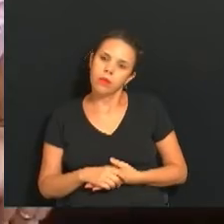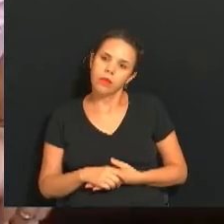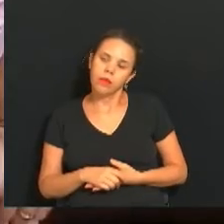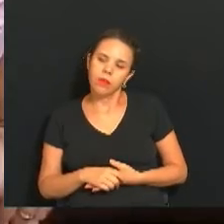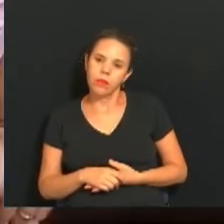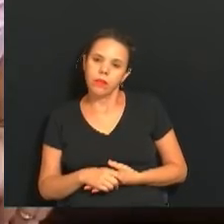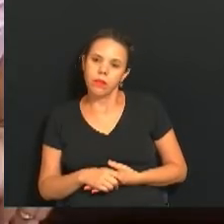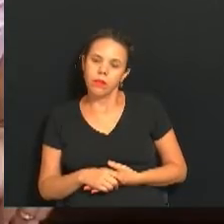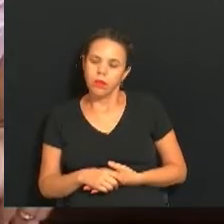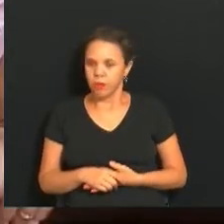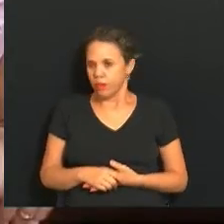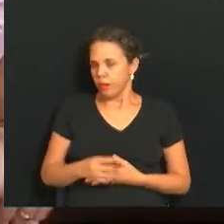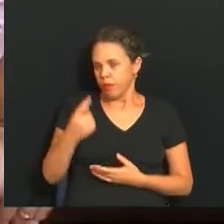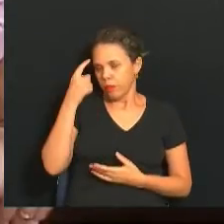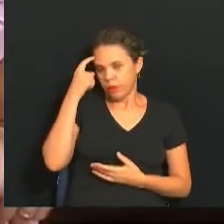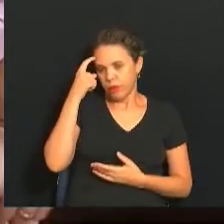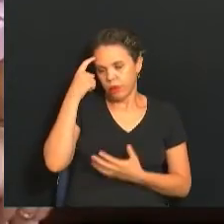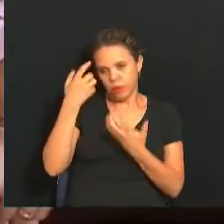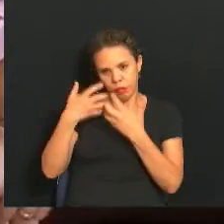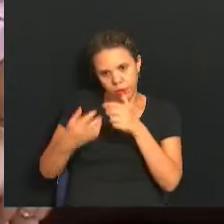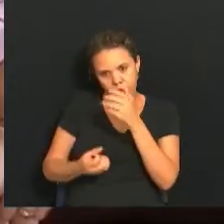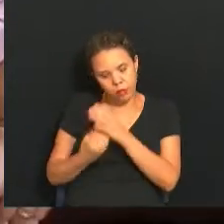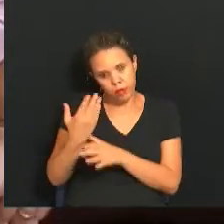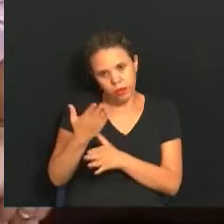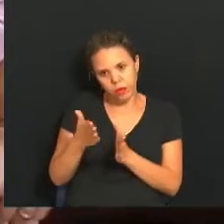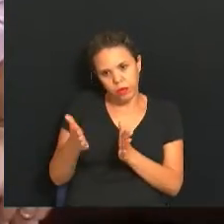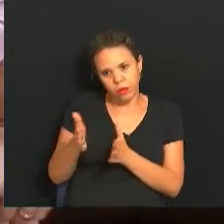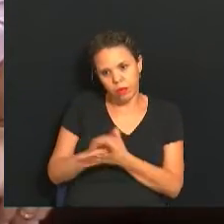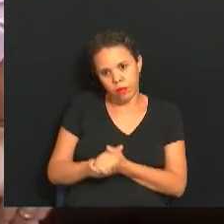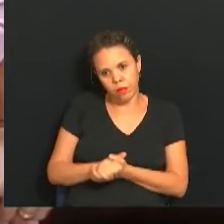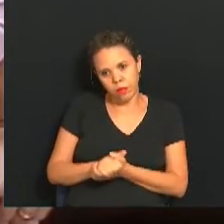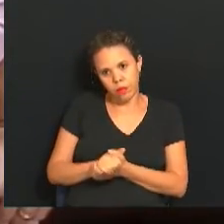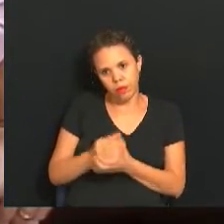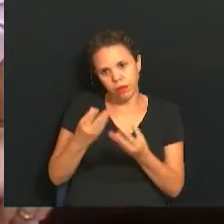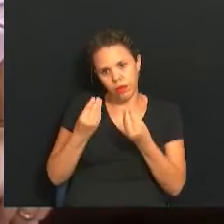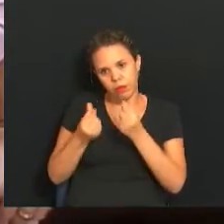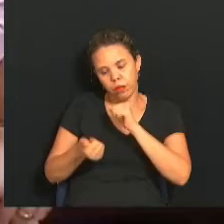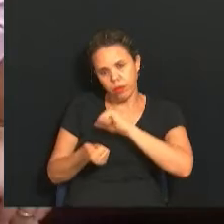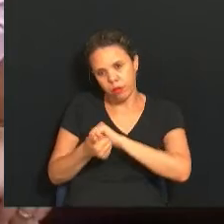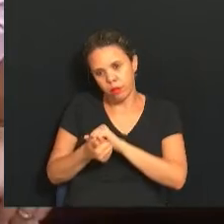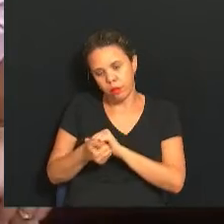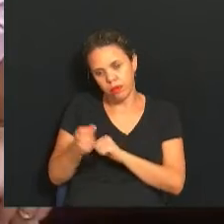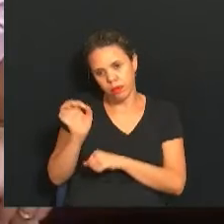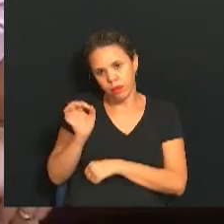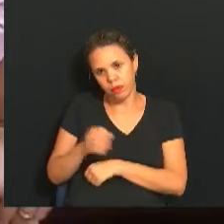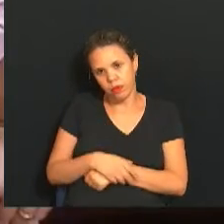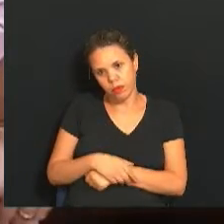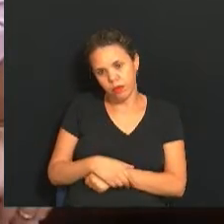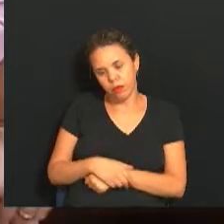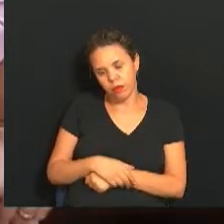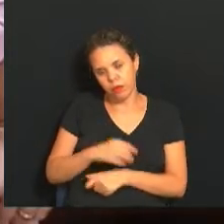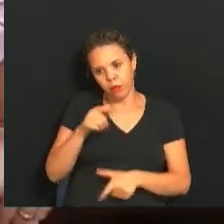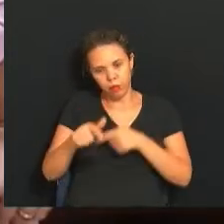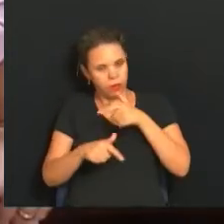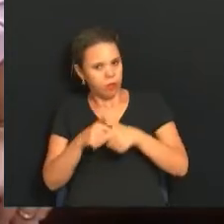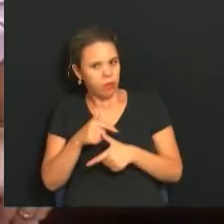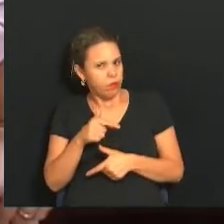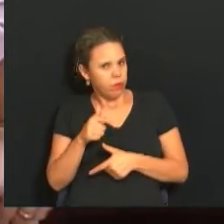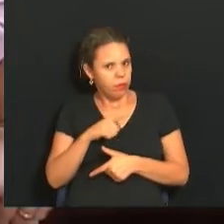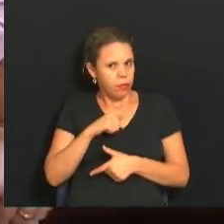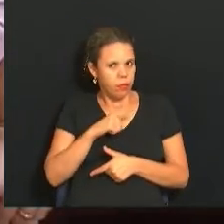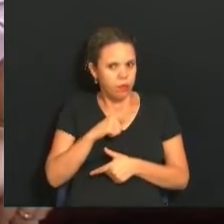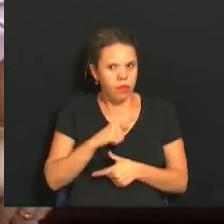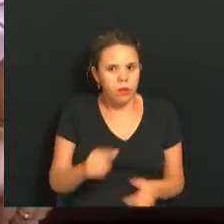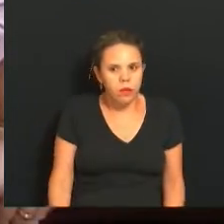assim... Criatividade. Criatividade, criatividade. Essa é uma qualidade certamente que quem trabalha com isso tem que ter, né,